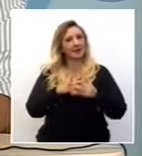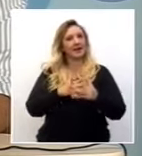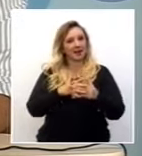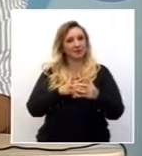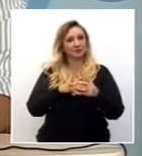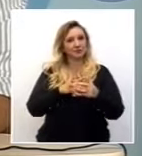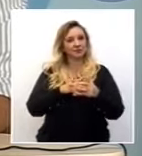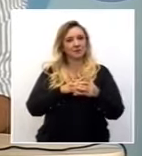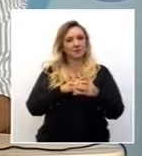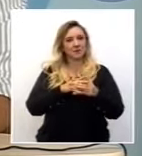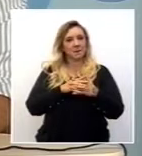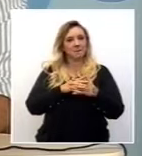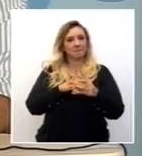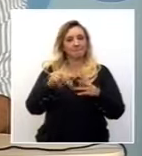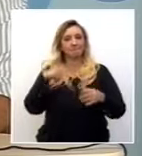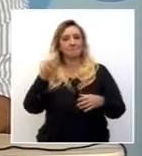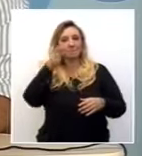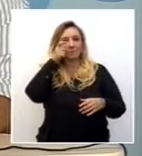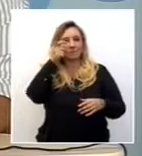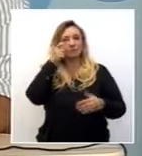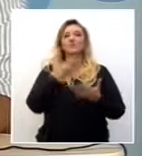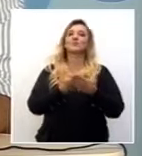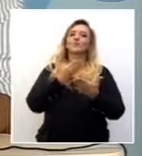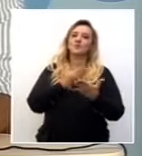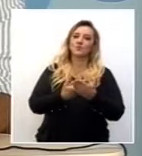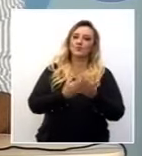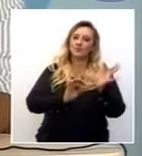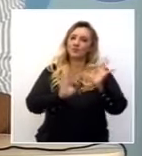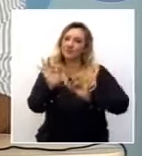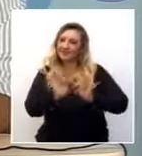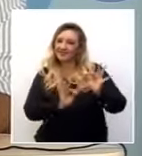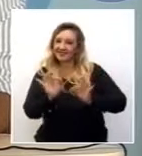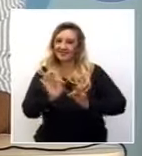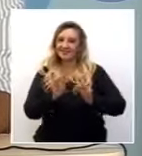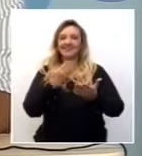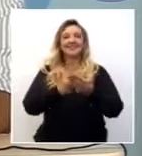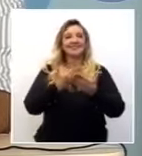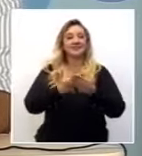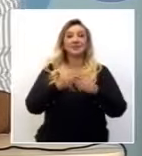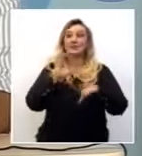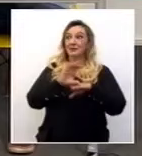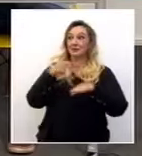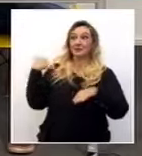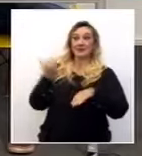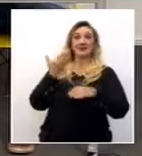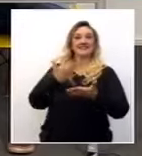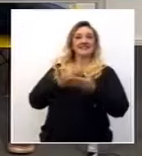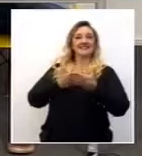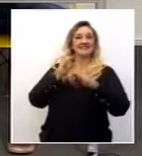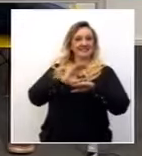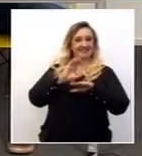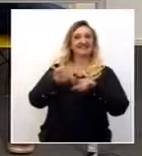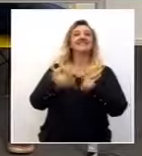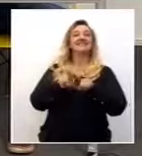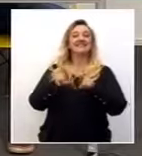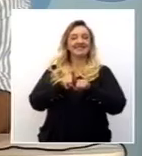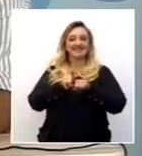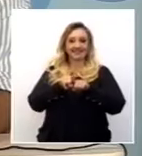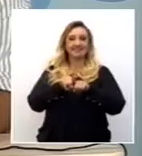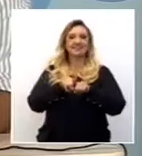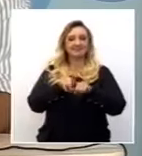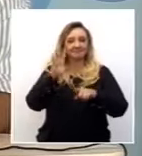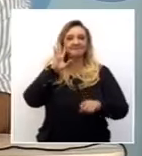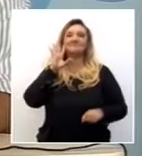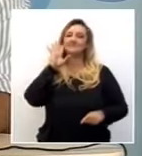complicado. Nós estamos assistindo aulas, estamos preparando aulas, nós estamos fazendo cursos. Sim. Né? Isso é